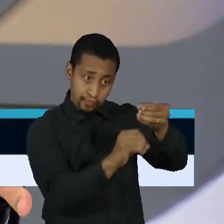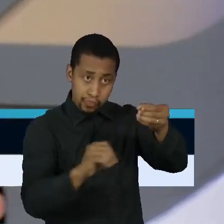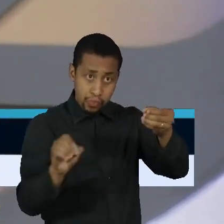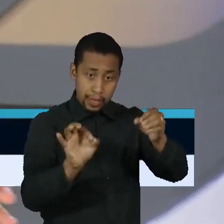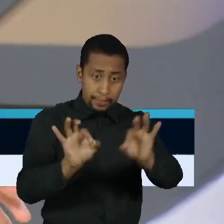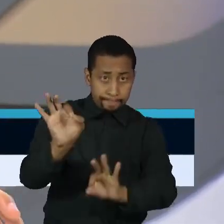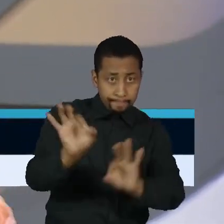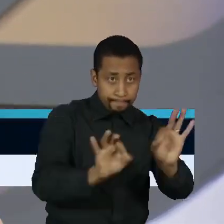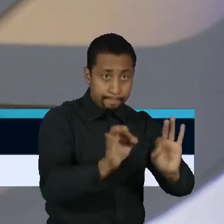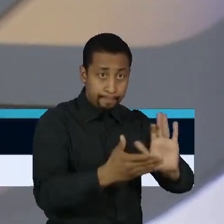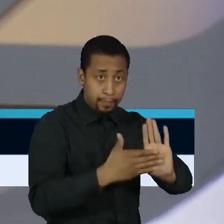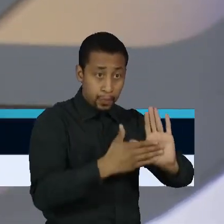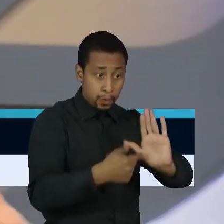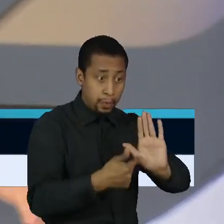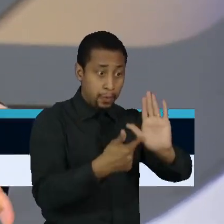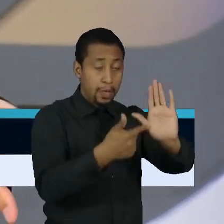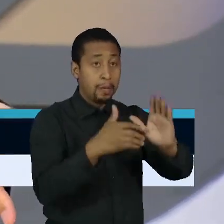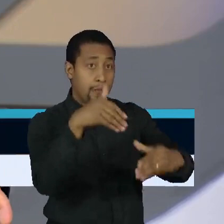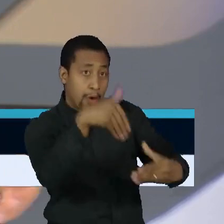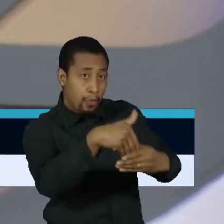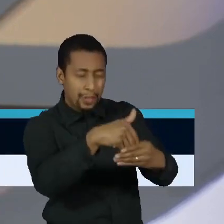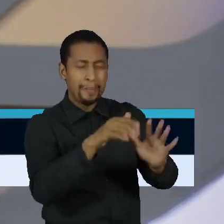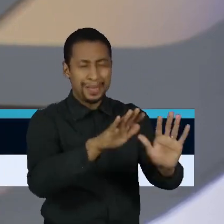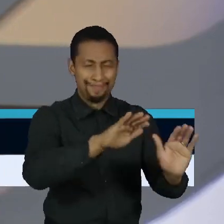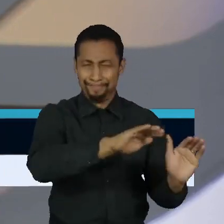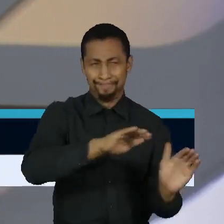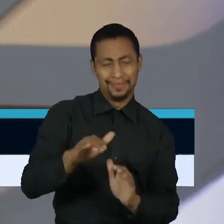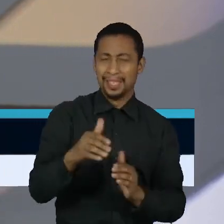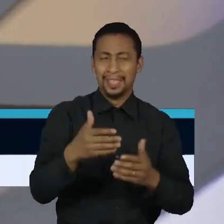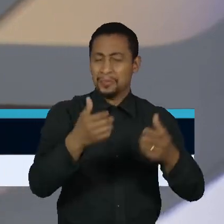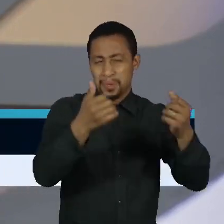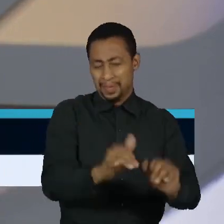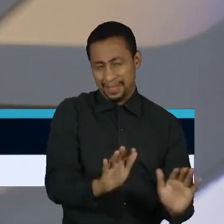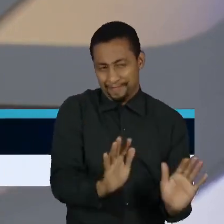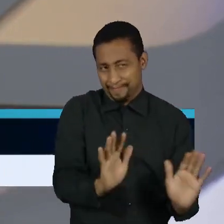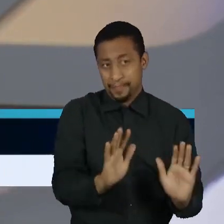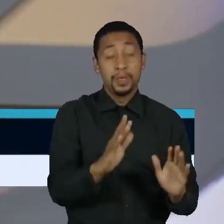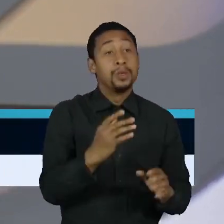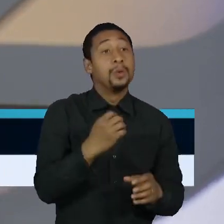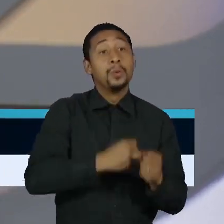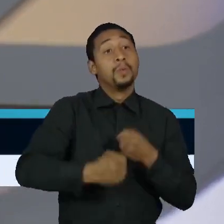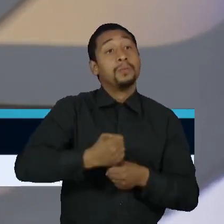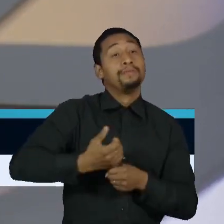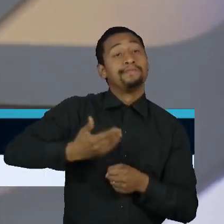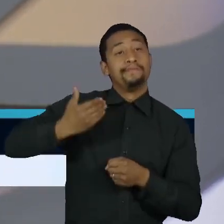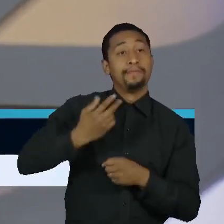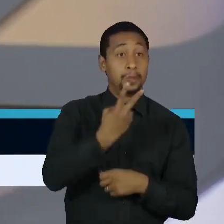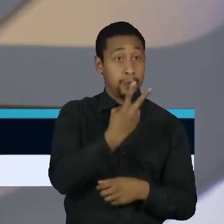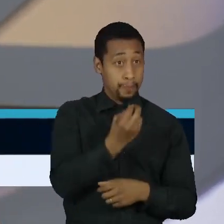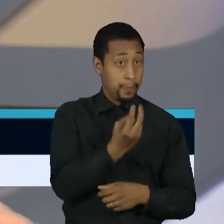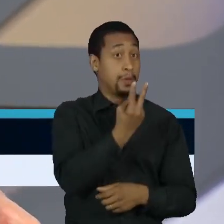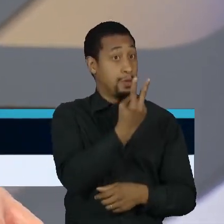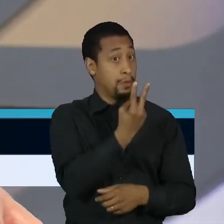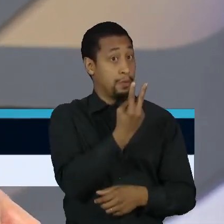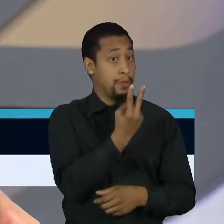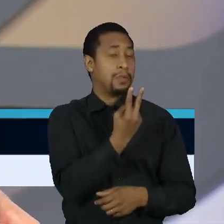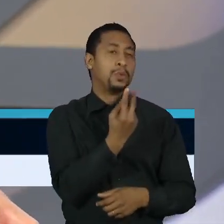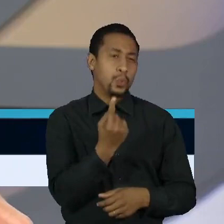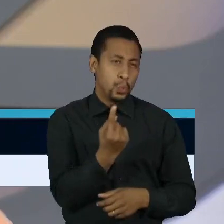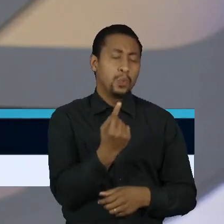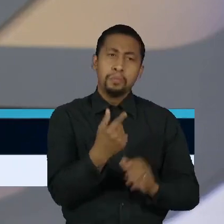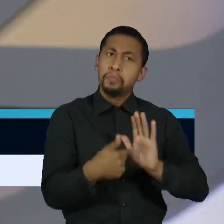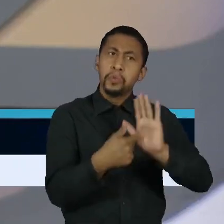mas não vem ao caso falar disso, só no ano passado trouxe 72 bilhões de reais de